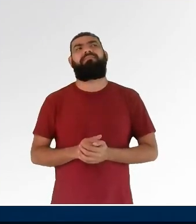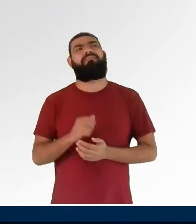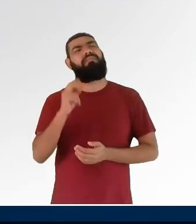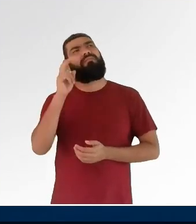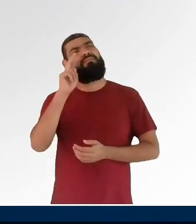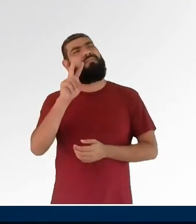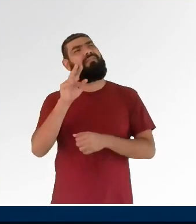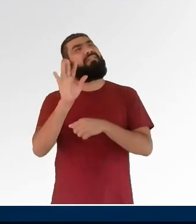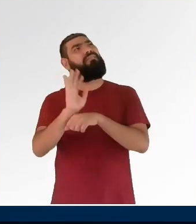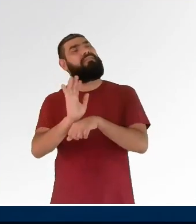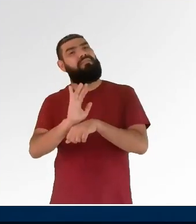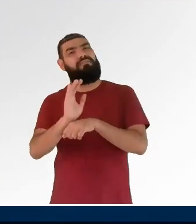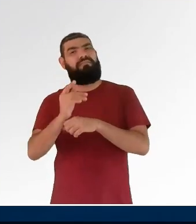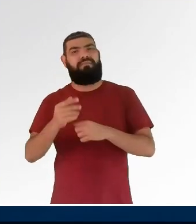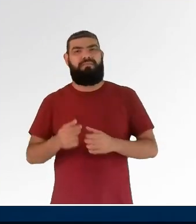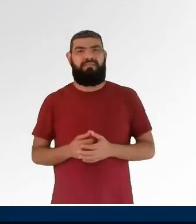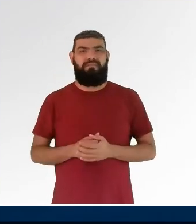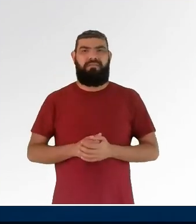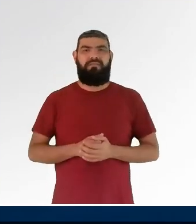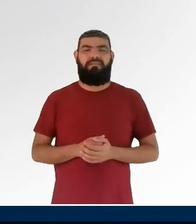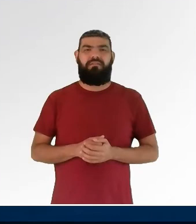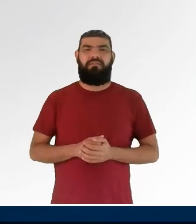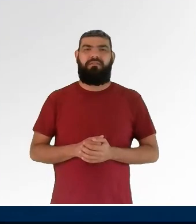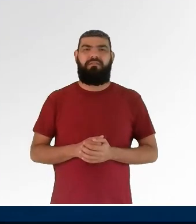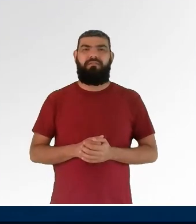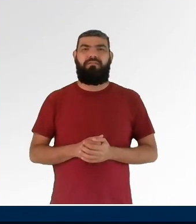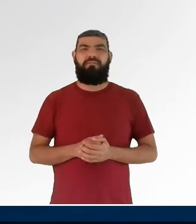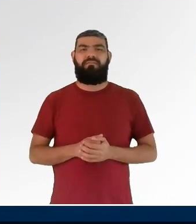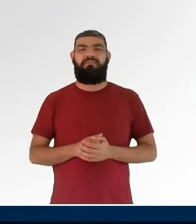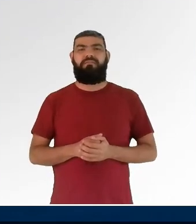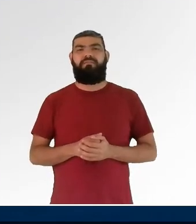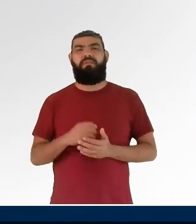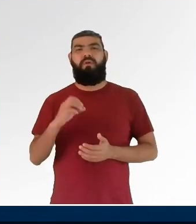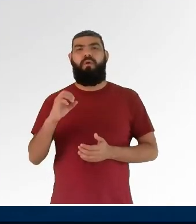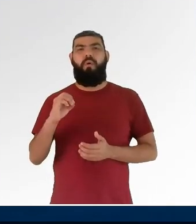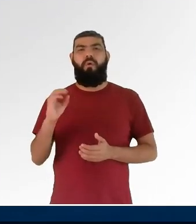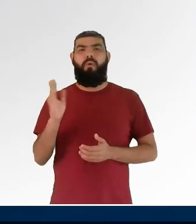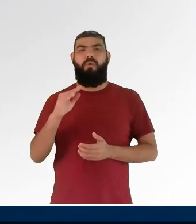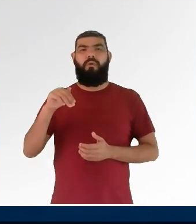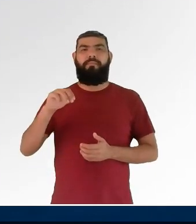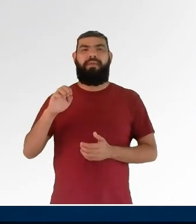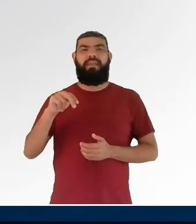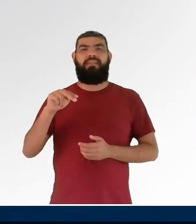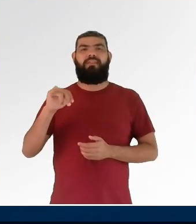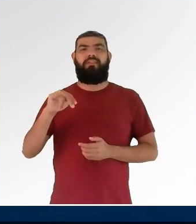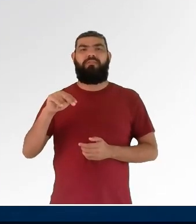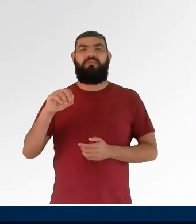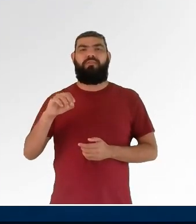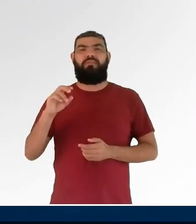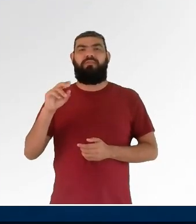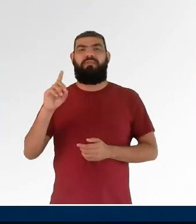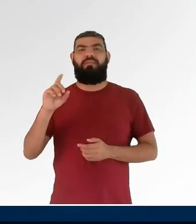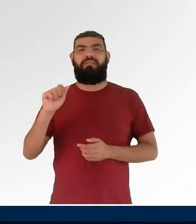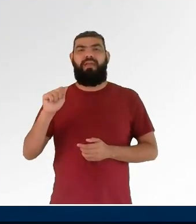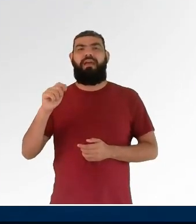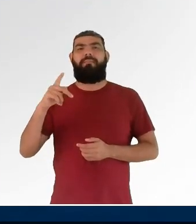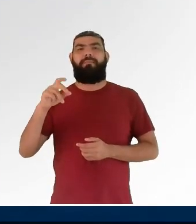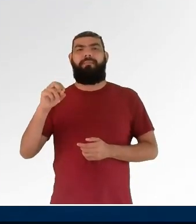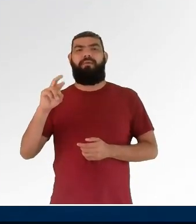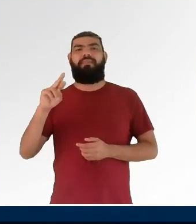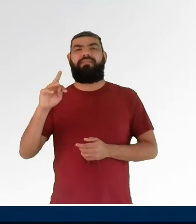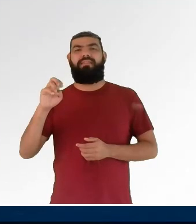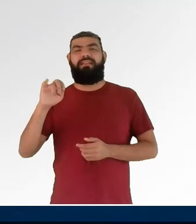e foi O Menino da Porteira. Já virou filme também, você pode encontrar o filme Menino da Porteira. Então nós vamos acompanhar a letra e depois